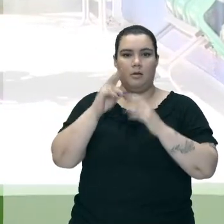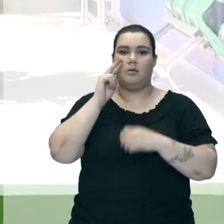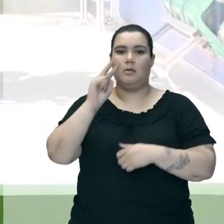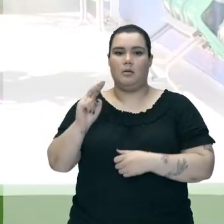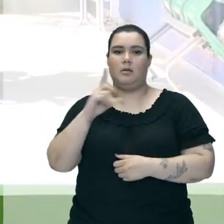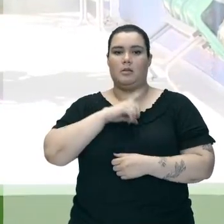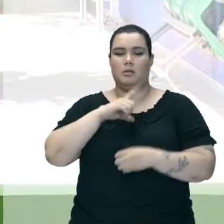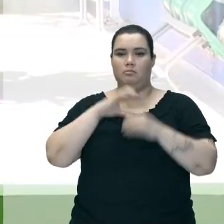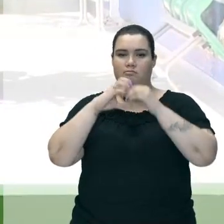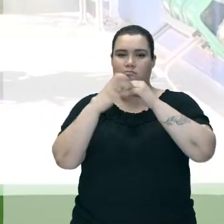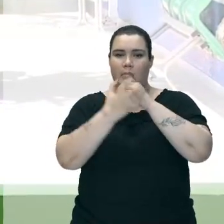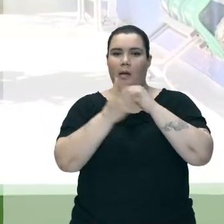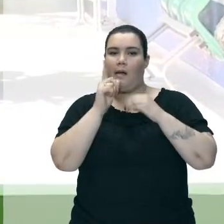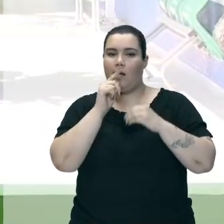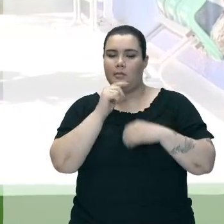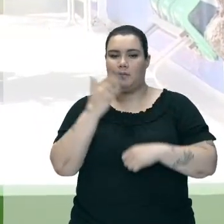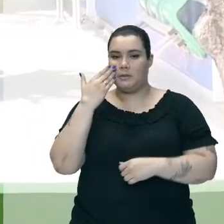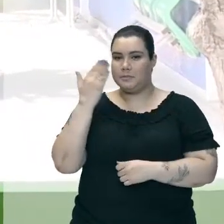Em